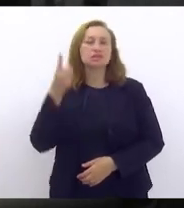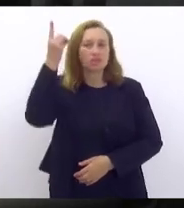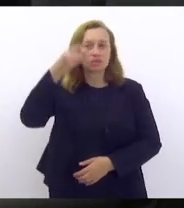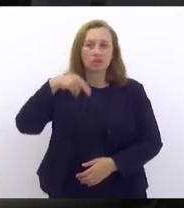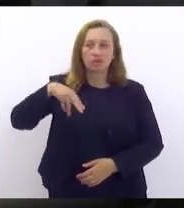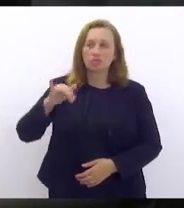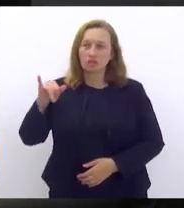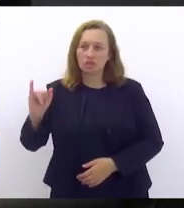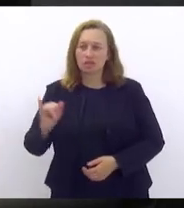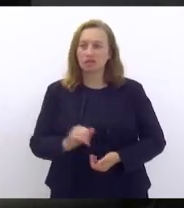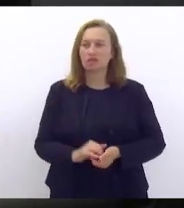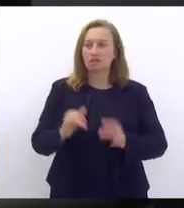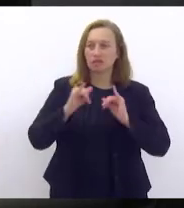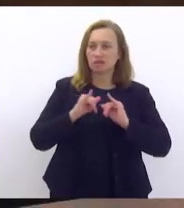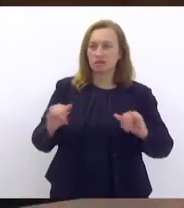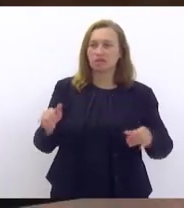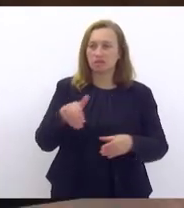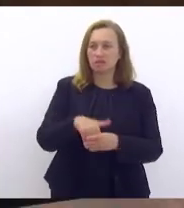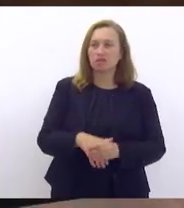de voto.